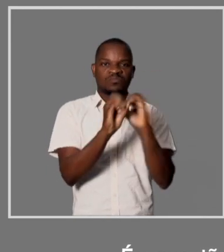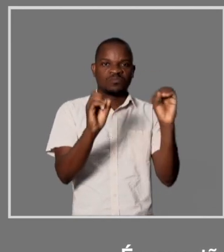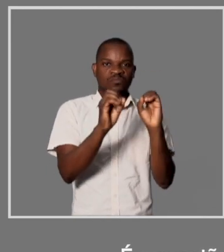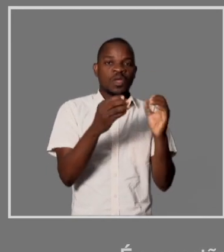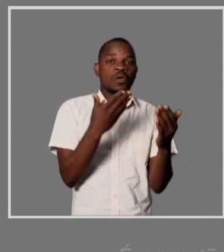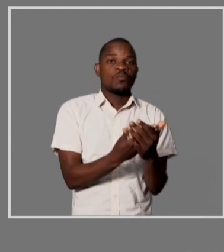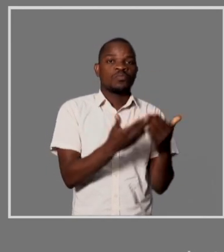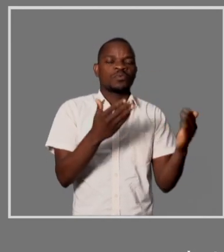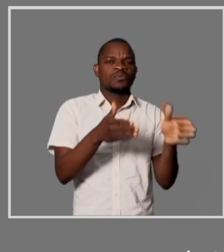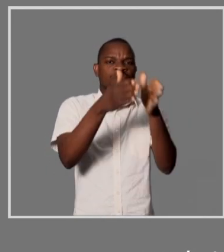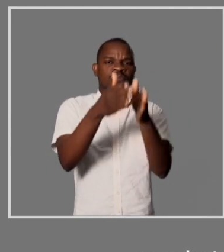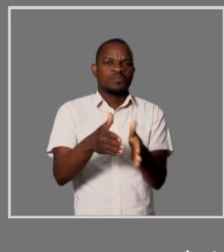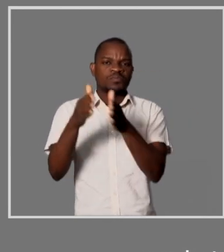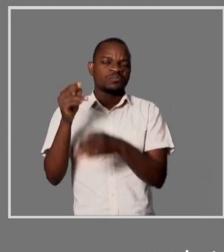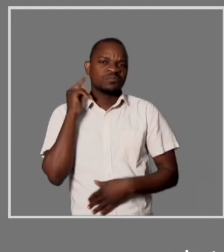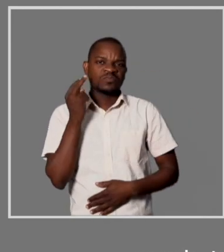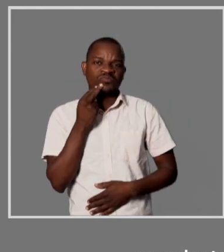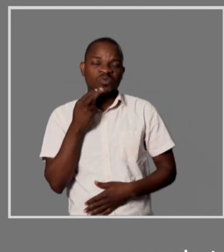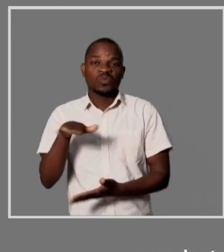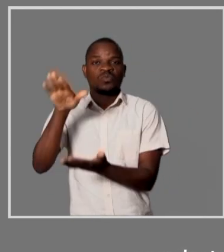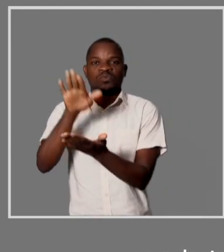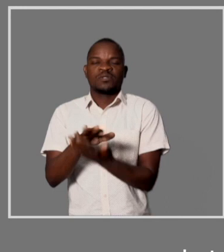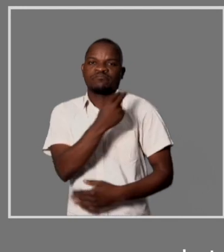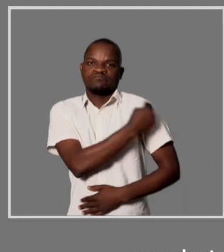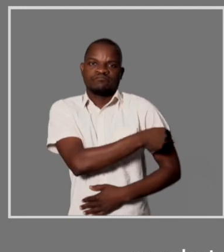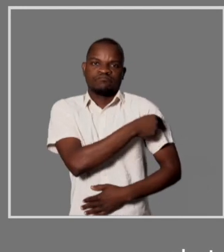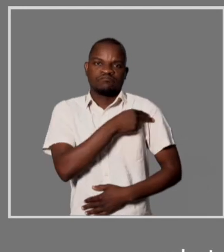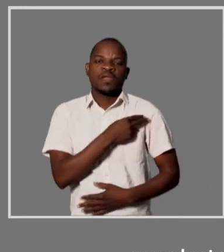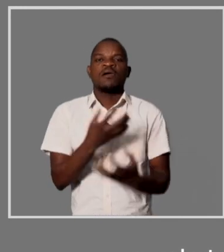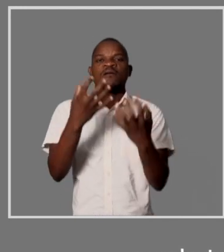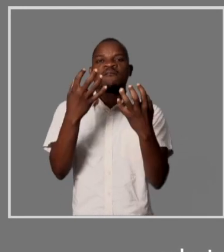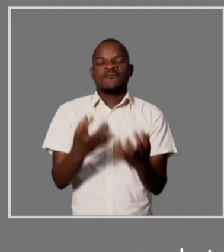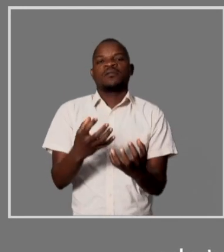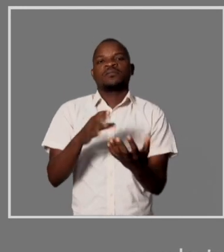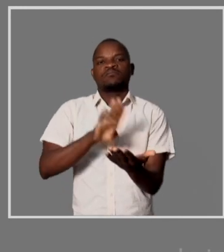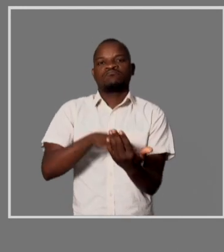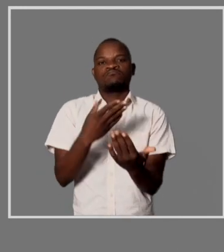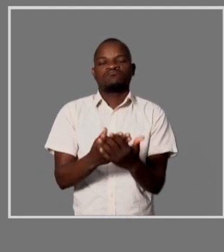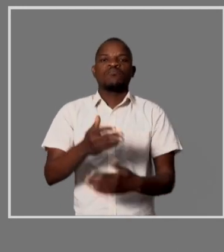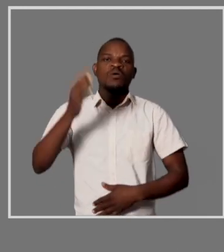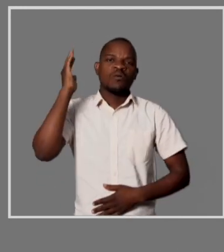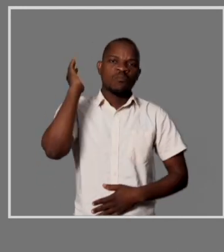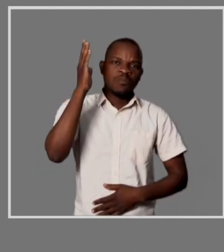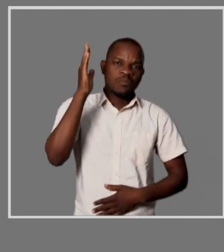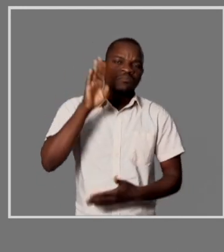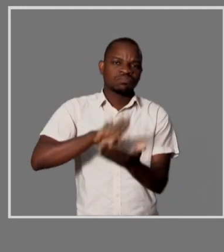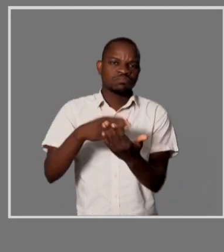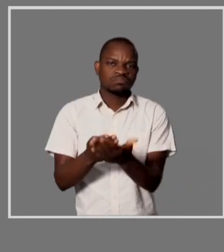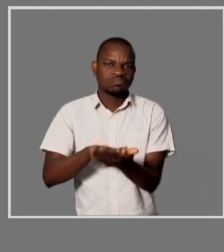deficiência auditiva, as palestras que são feitas nos hospitais, não tem lá um tradutor de língua de sinais para que a pessoa com